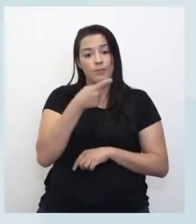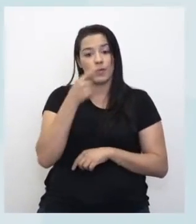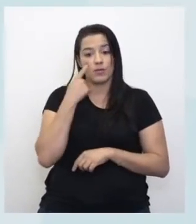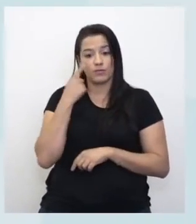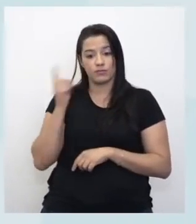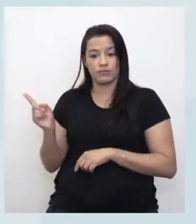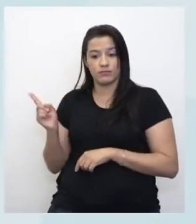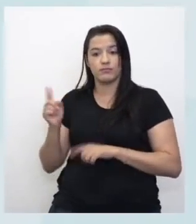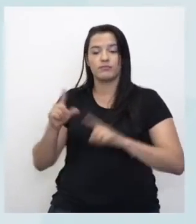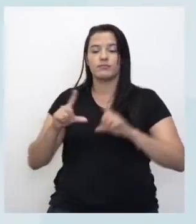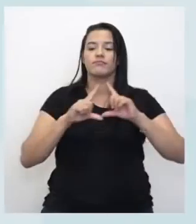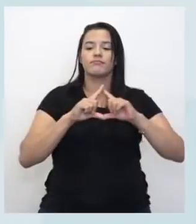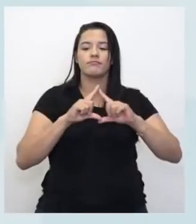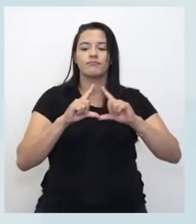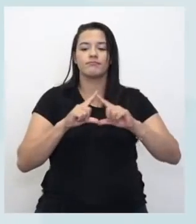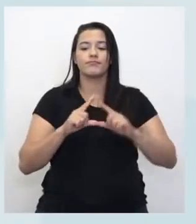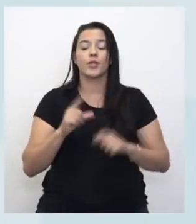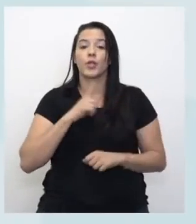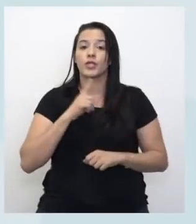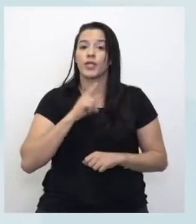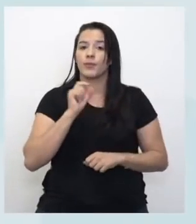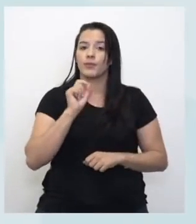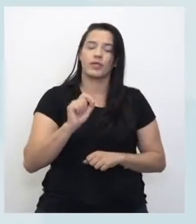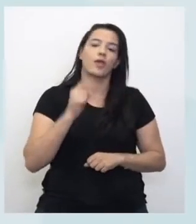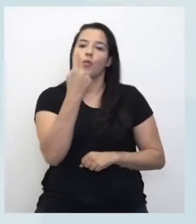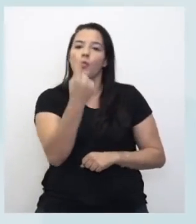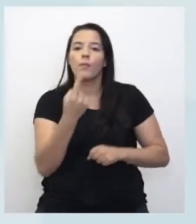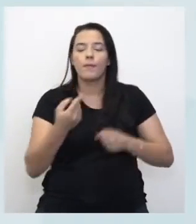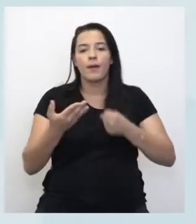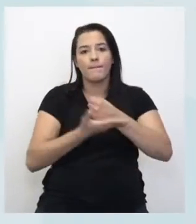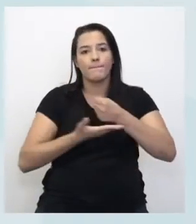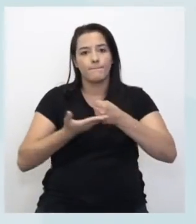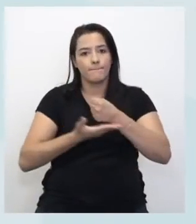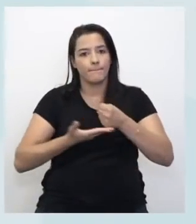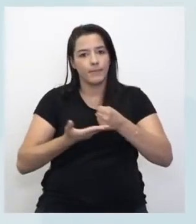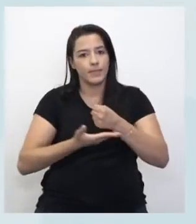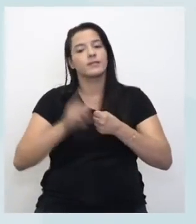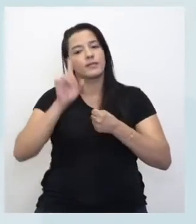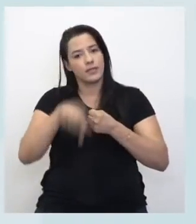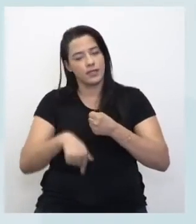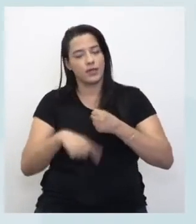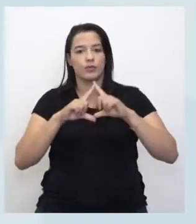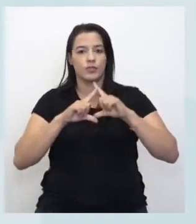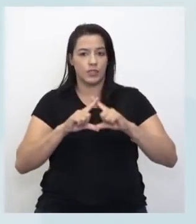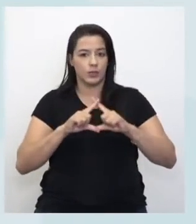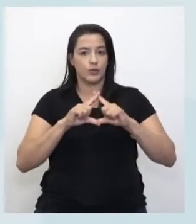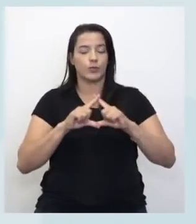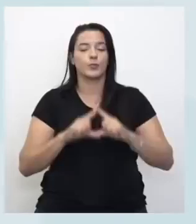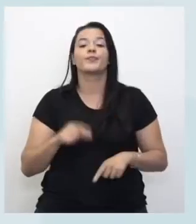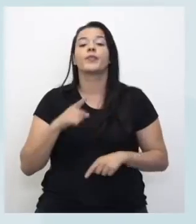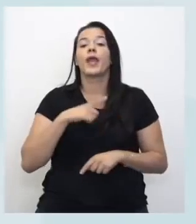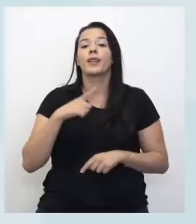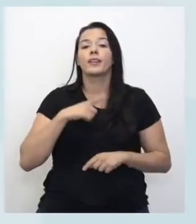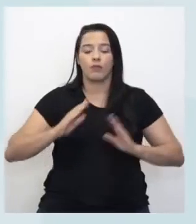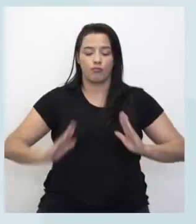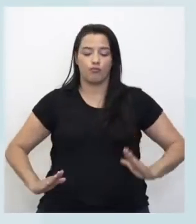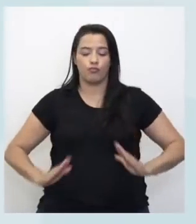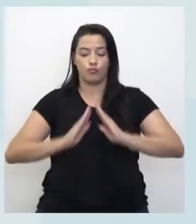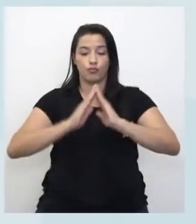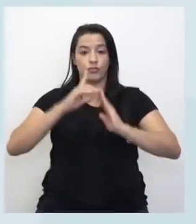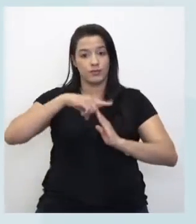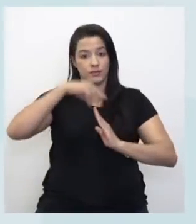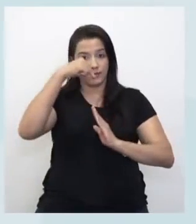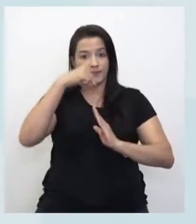desenho. Nós temos uma base, que é um triângulo. Então, nós temos uma pirâmide de